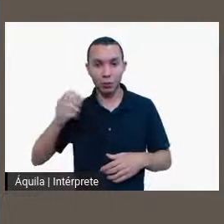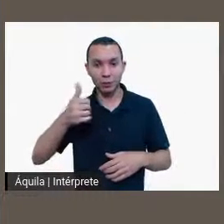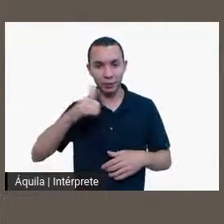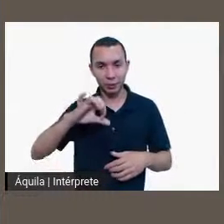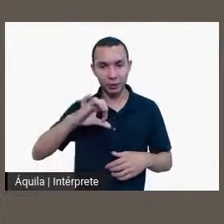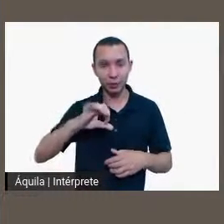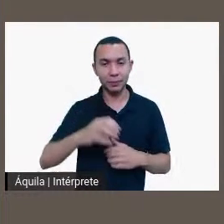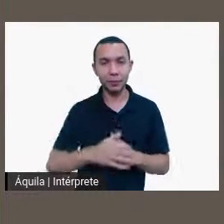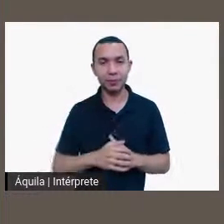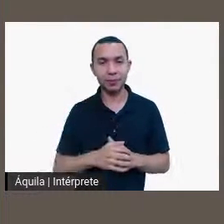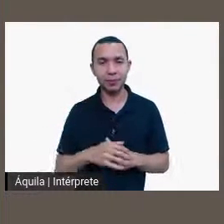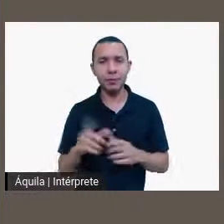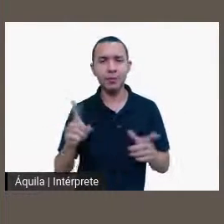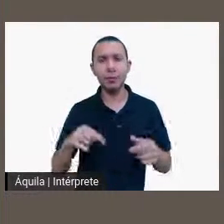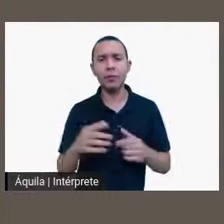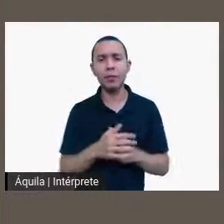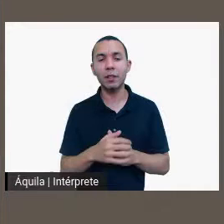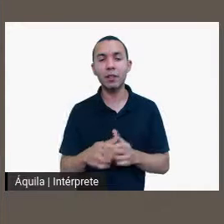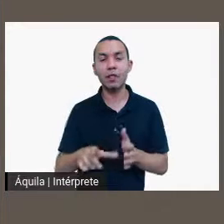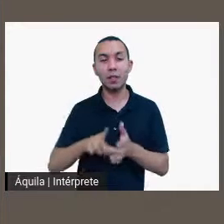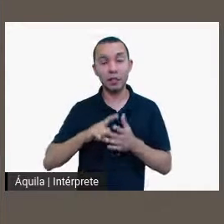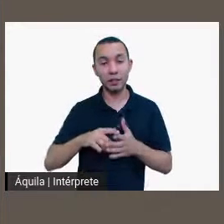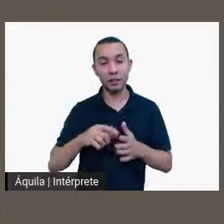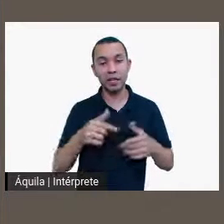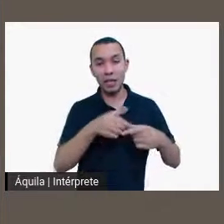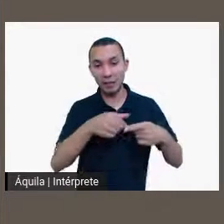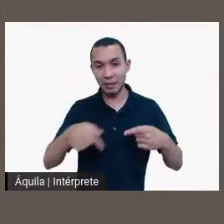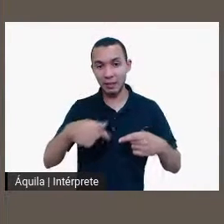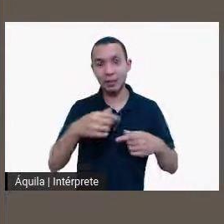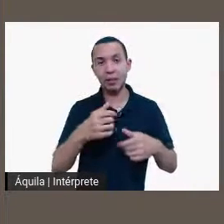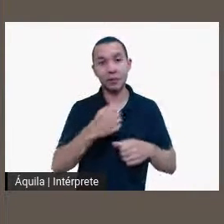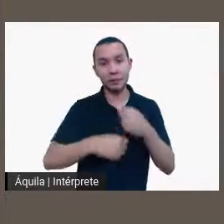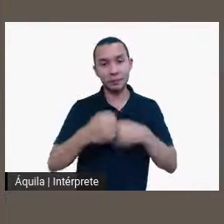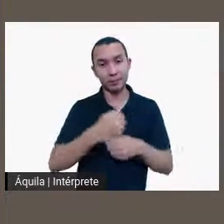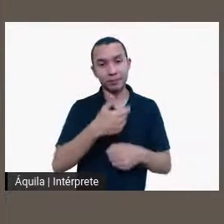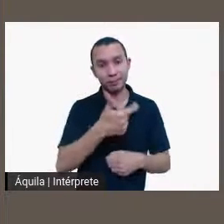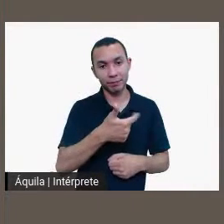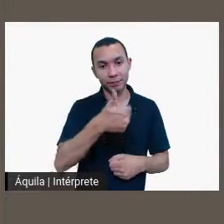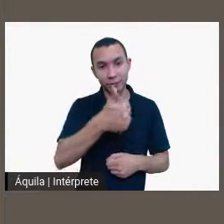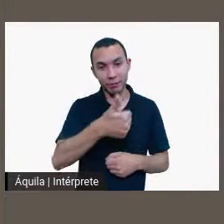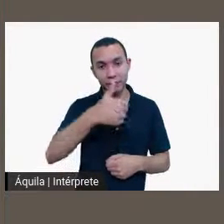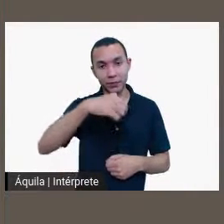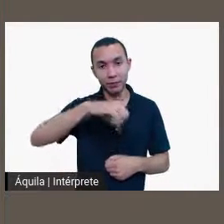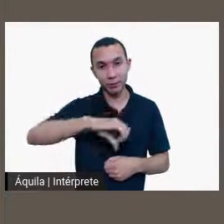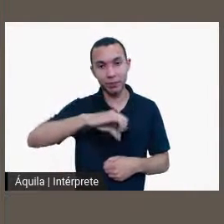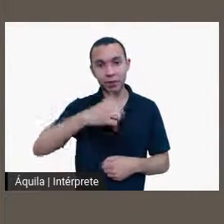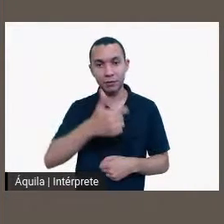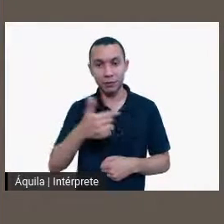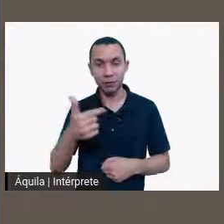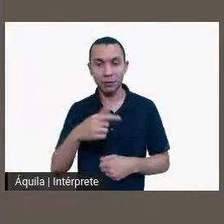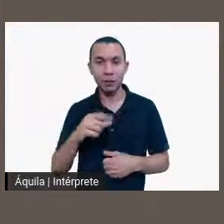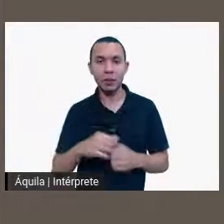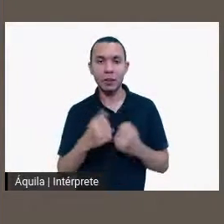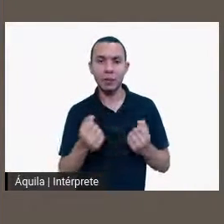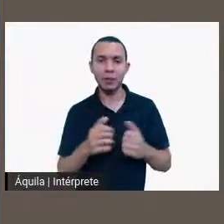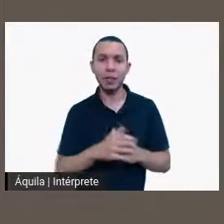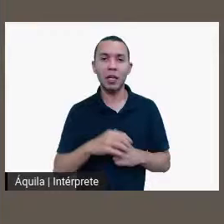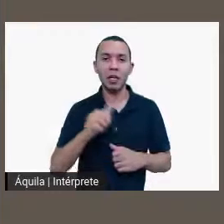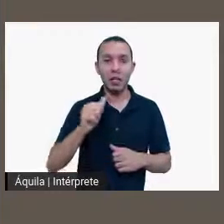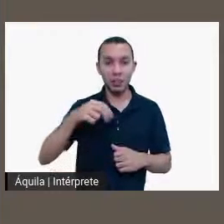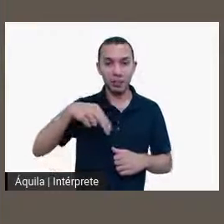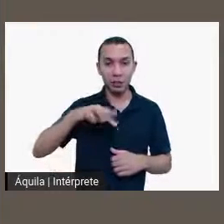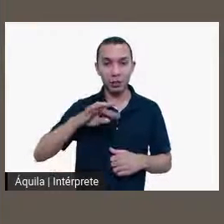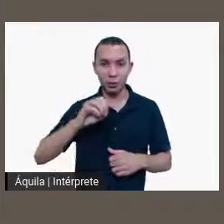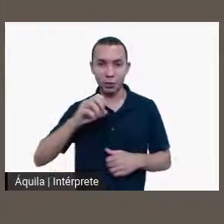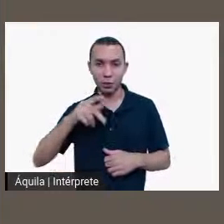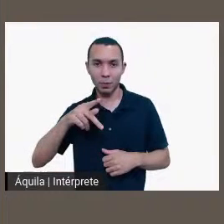distinta em grande parte do que se expressou na Semana de 22 e seus frutos mais imediatos e fortes, como a antropofagia, que se